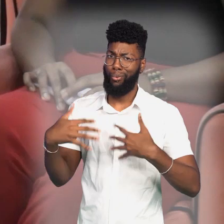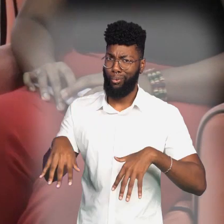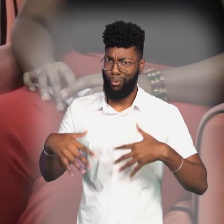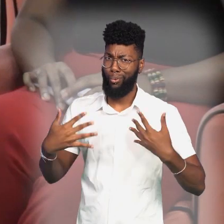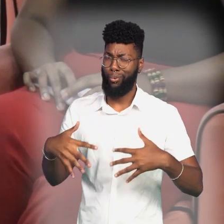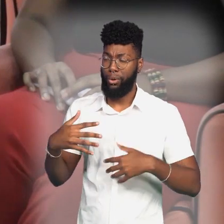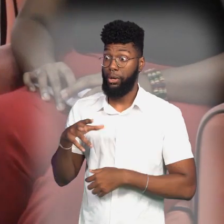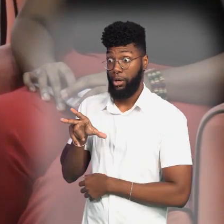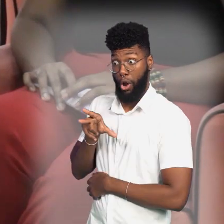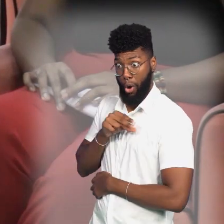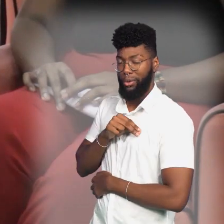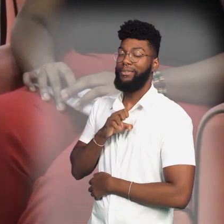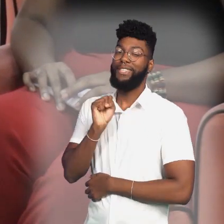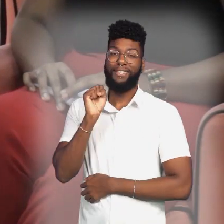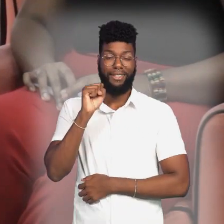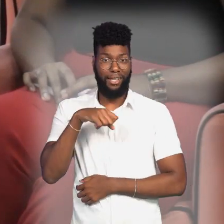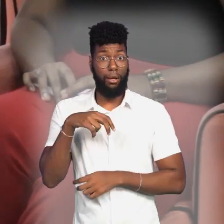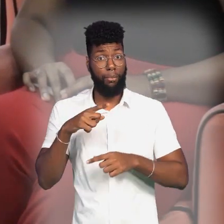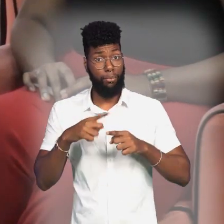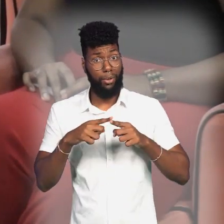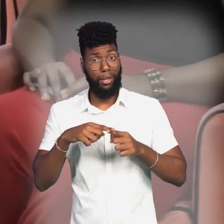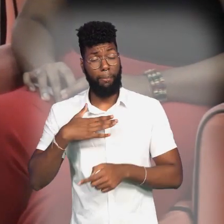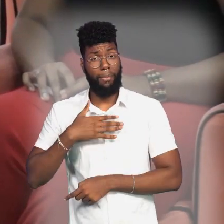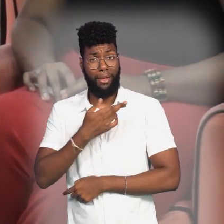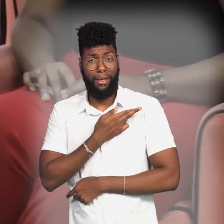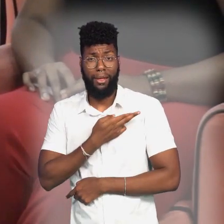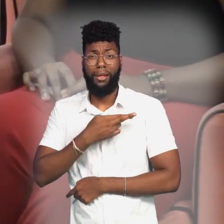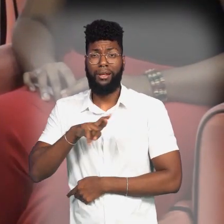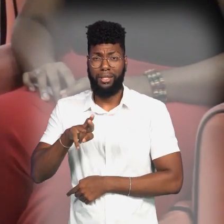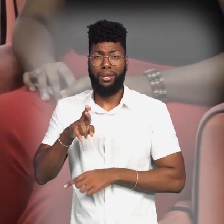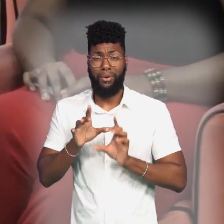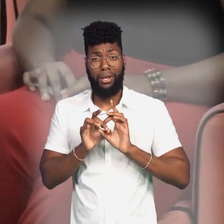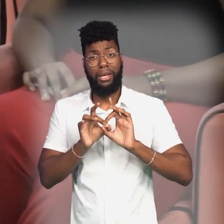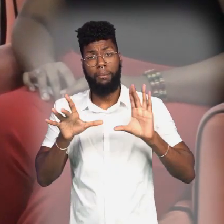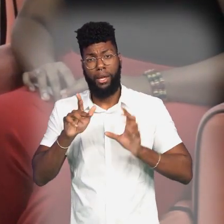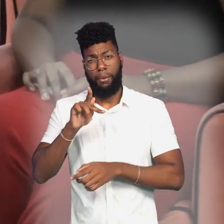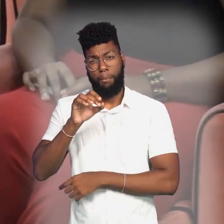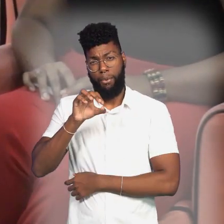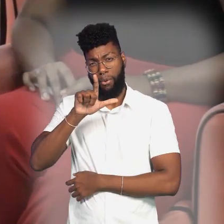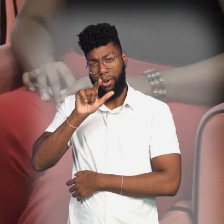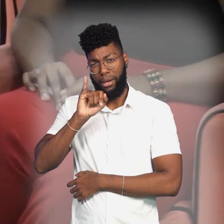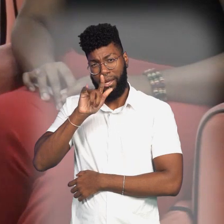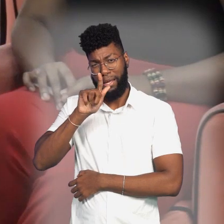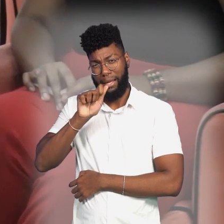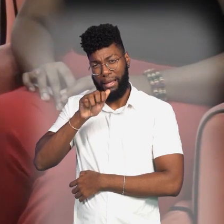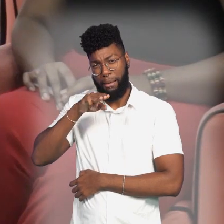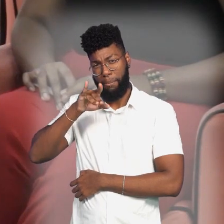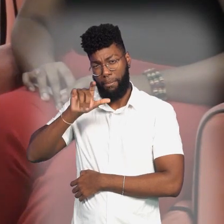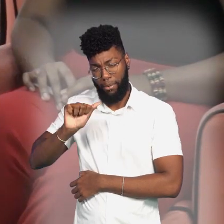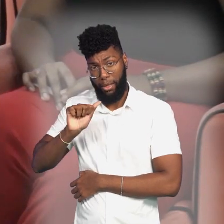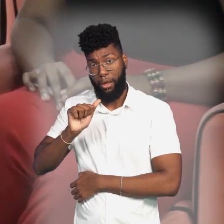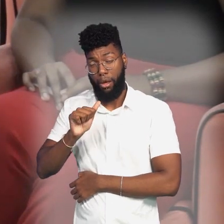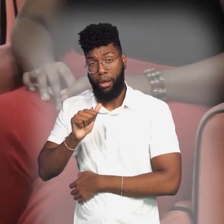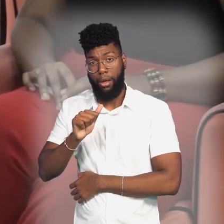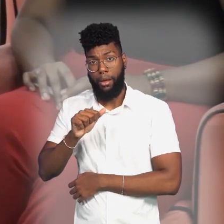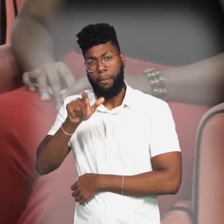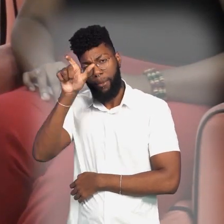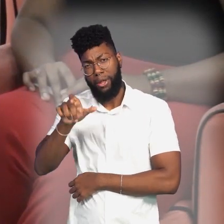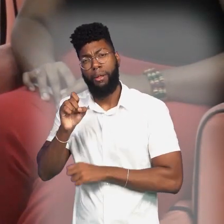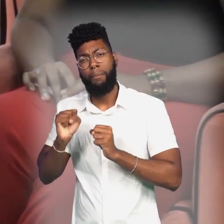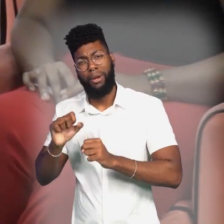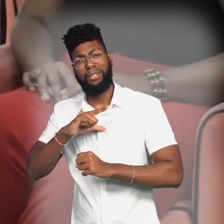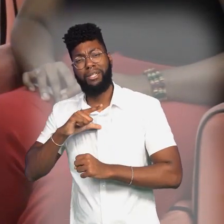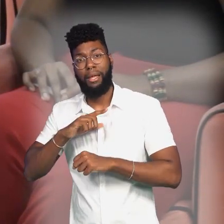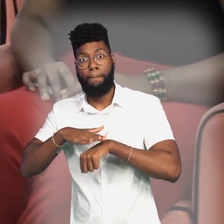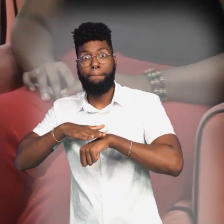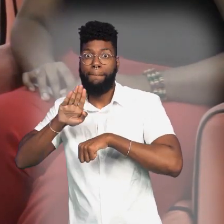24 irmãos, porque a minha religião permite a poligamia. Sim. Então a pessoa pode ter mais de 4 esposas.